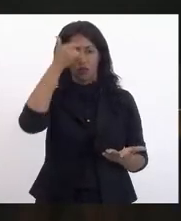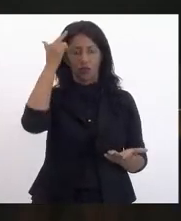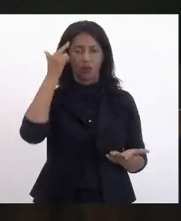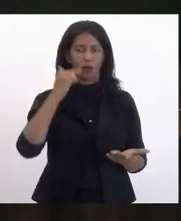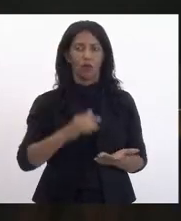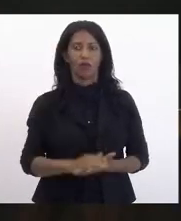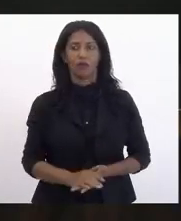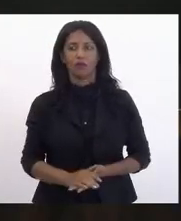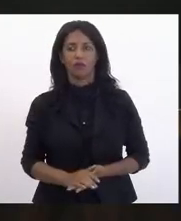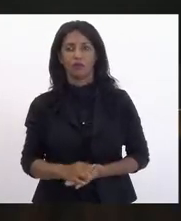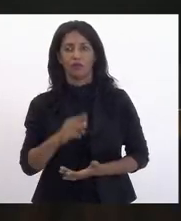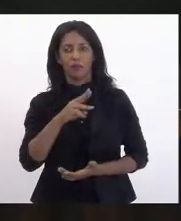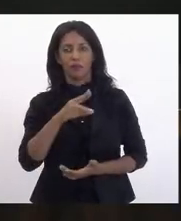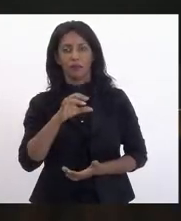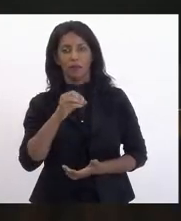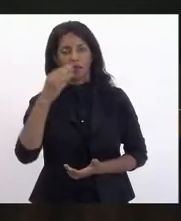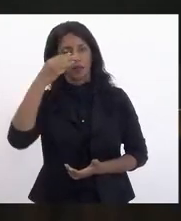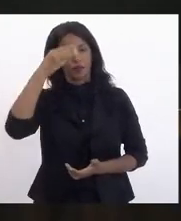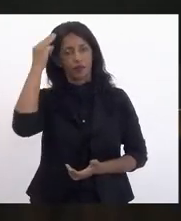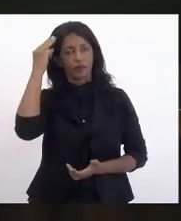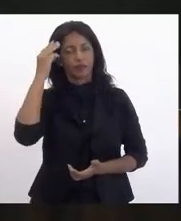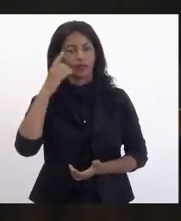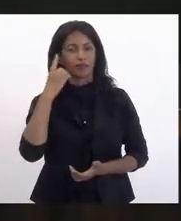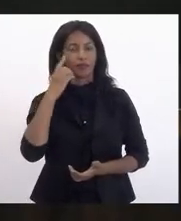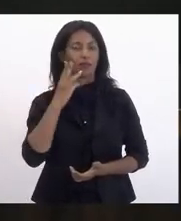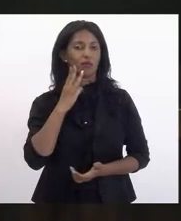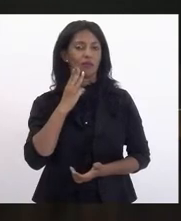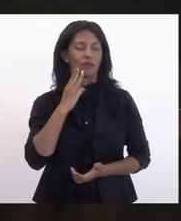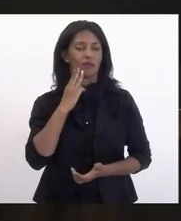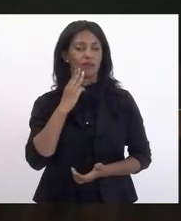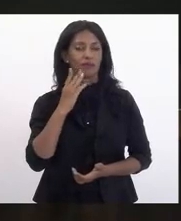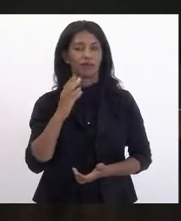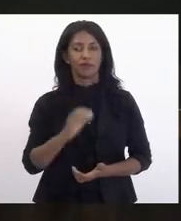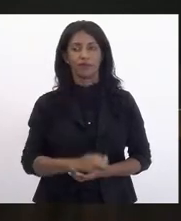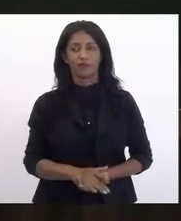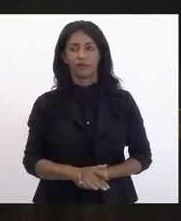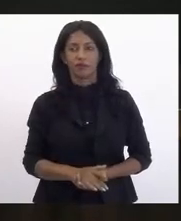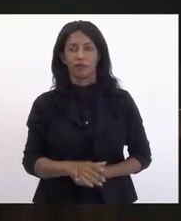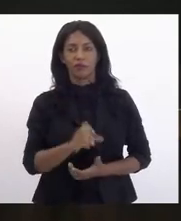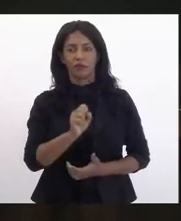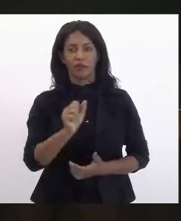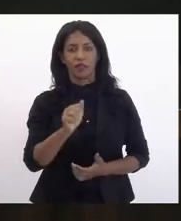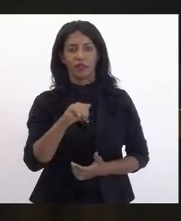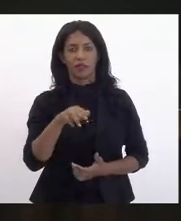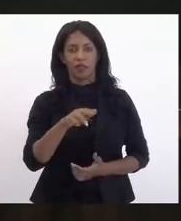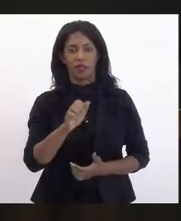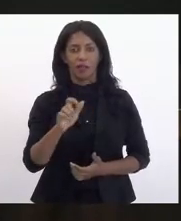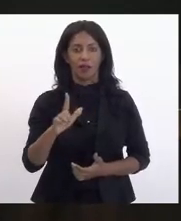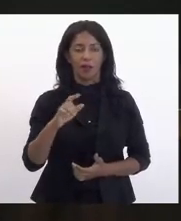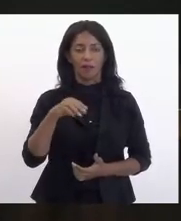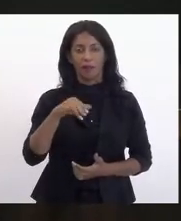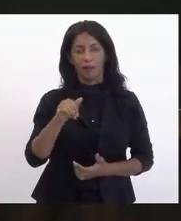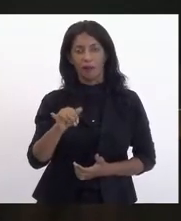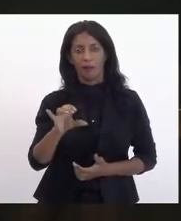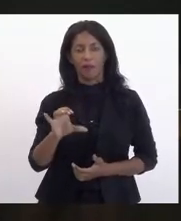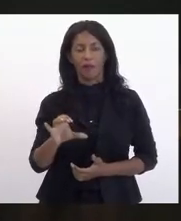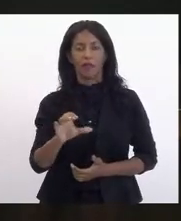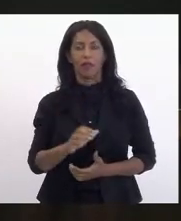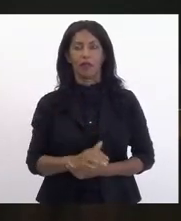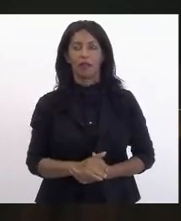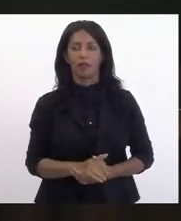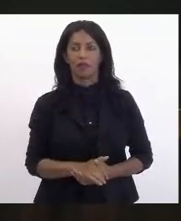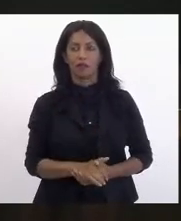Paulo, Márcio Pacheco, deputado Valdeco Carneiro, deputado Samuel Malafaia, deputado Mink, Carlos